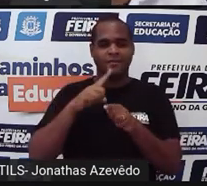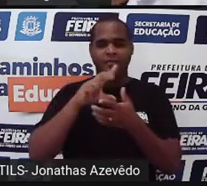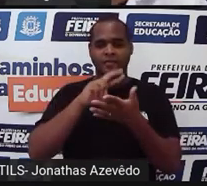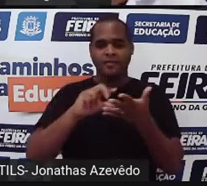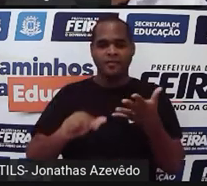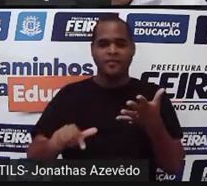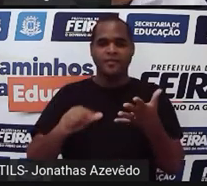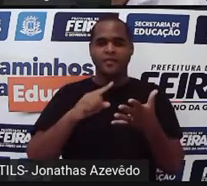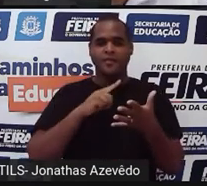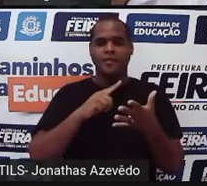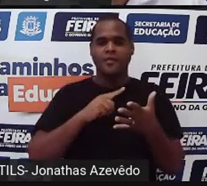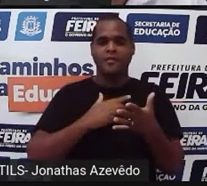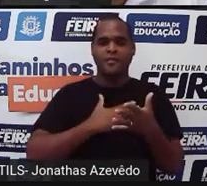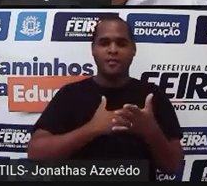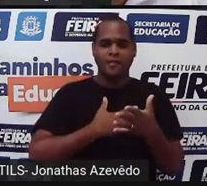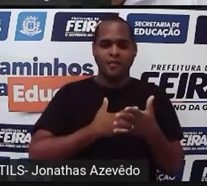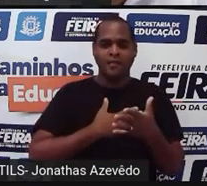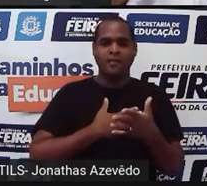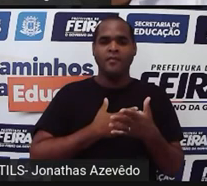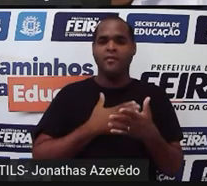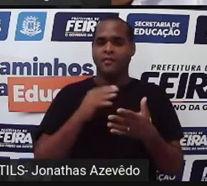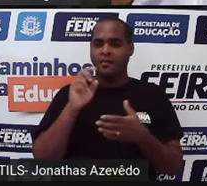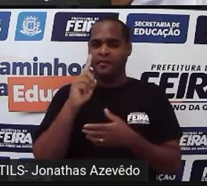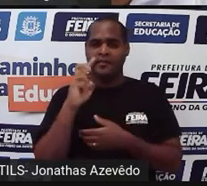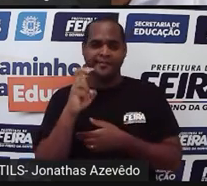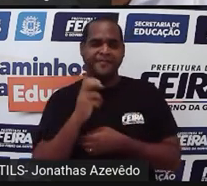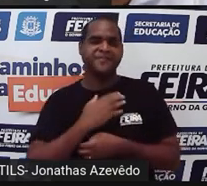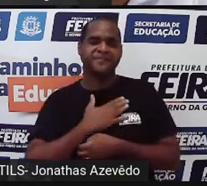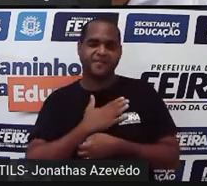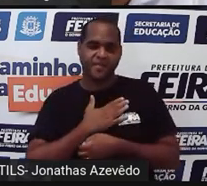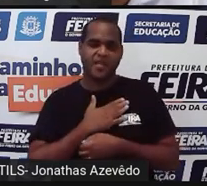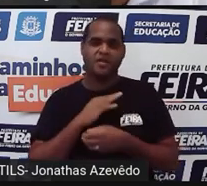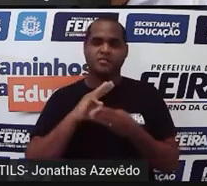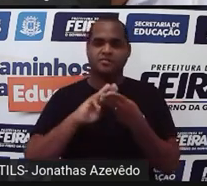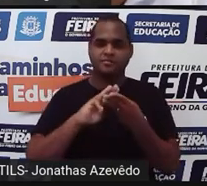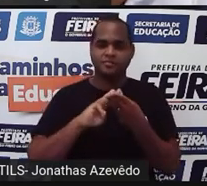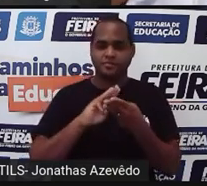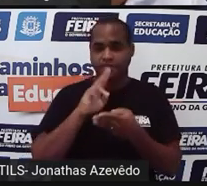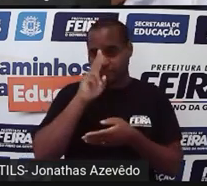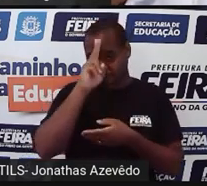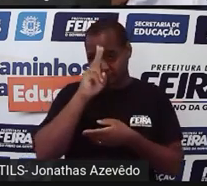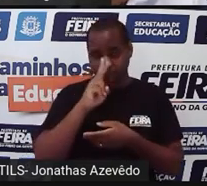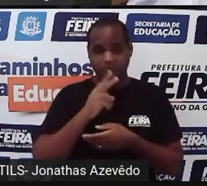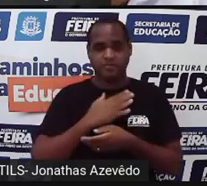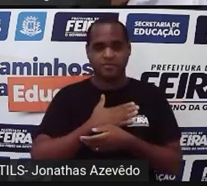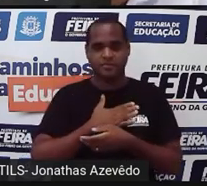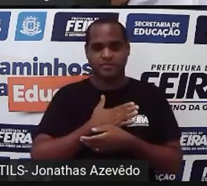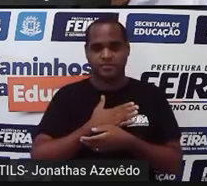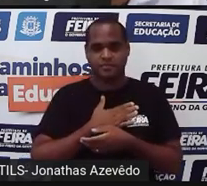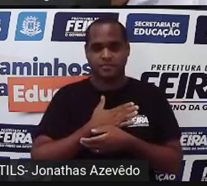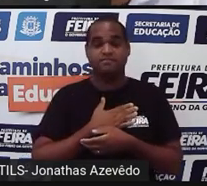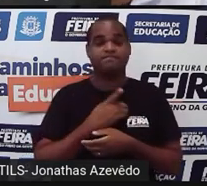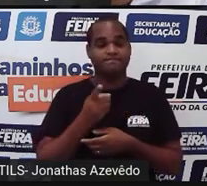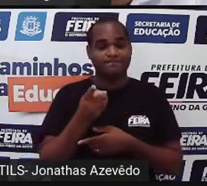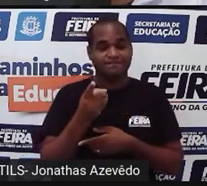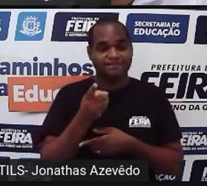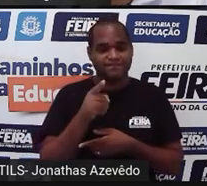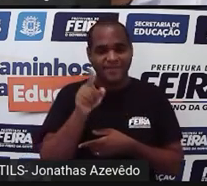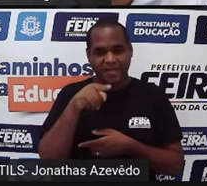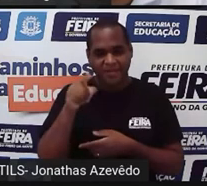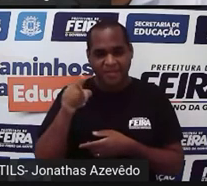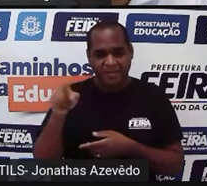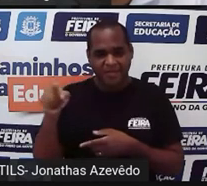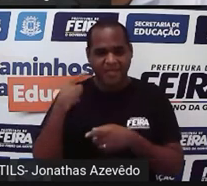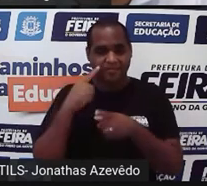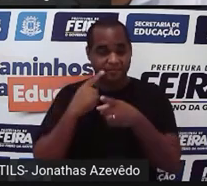outros 15, matemática e história. Onde é que está essa parte que gosta de matemática e história? Aqui onde eu